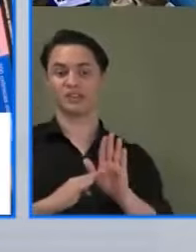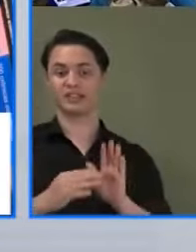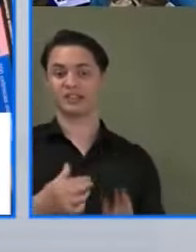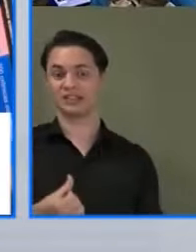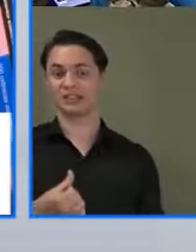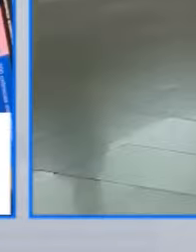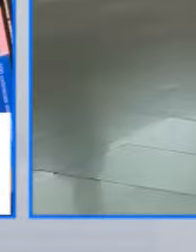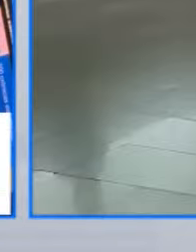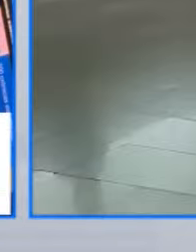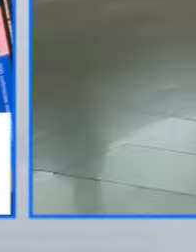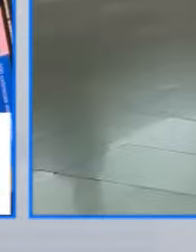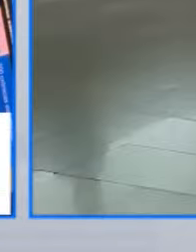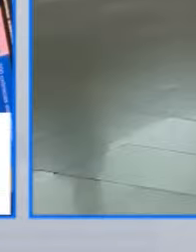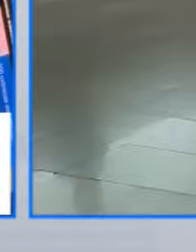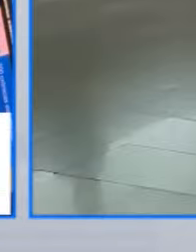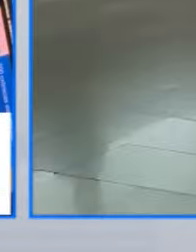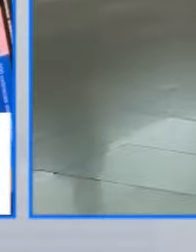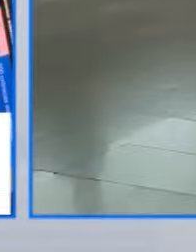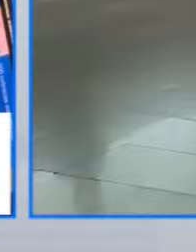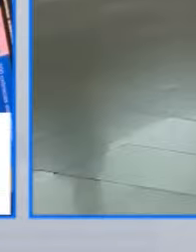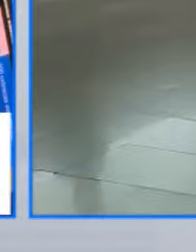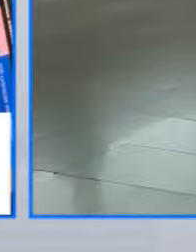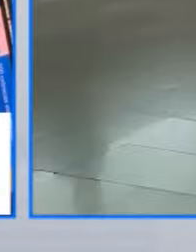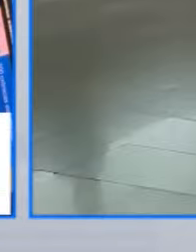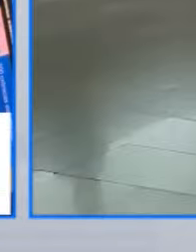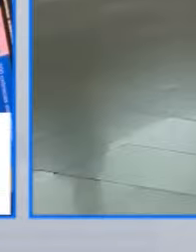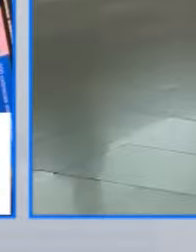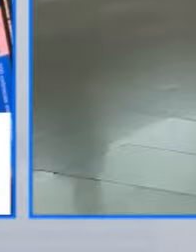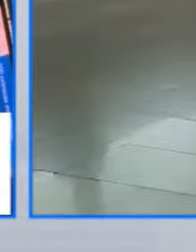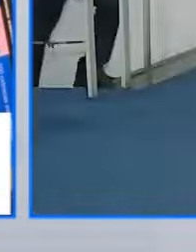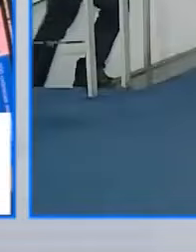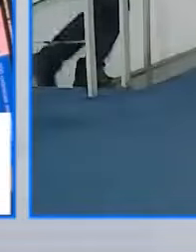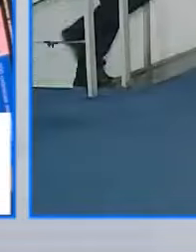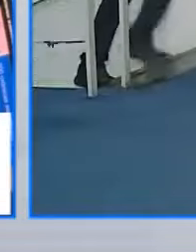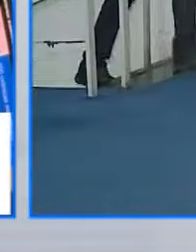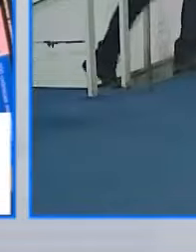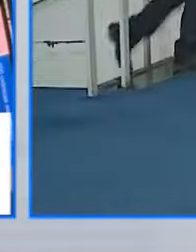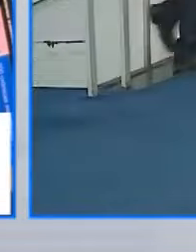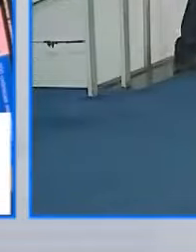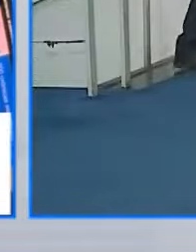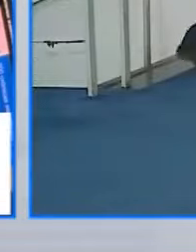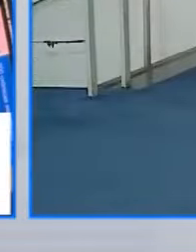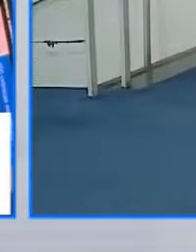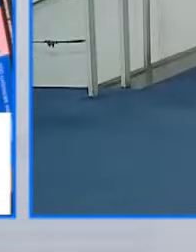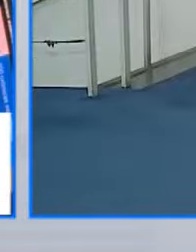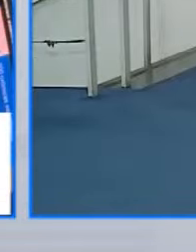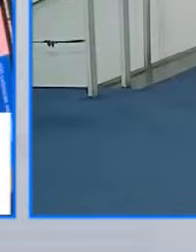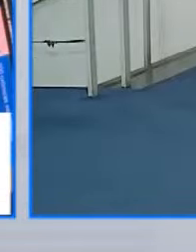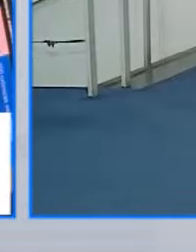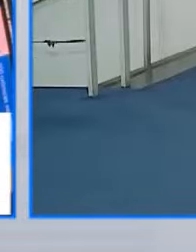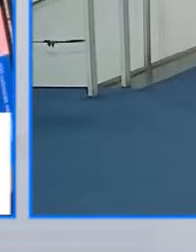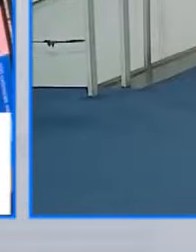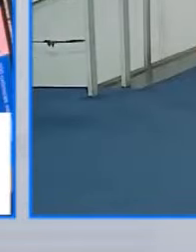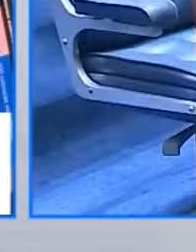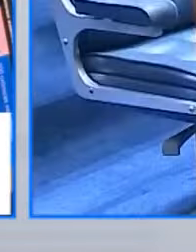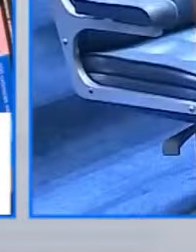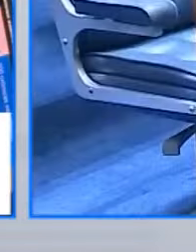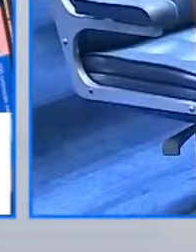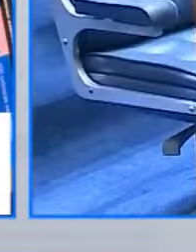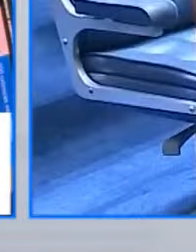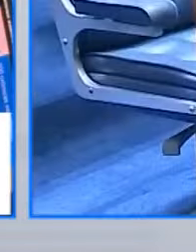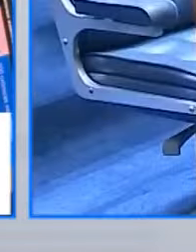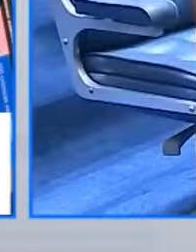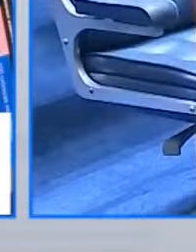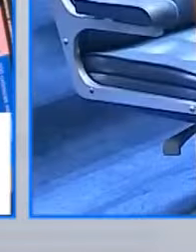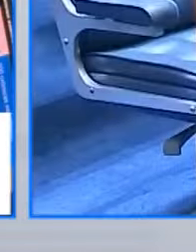rotinas dos rituais da democracia de debater de submeter os projetos às comissões de